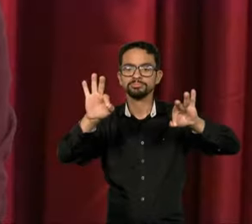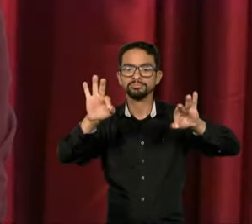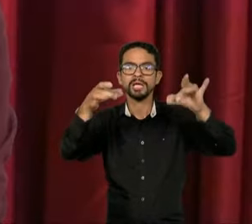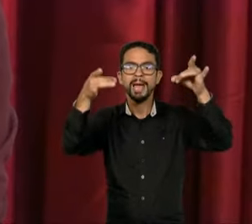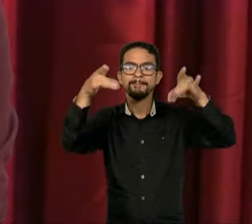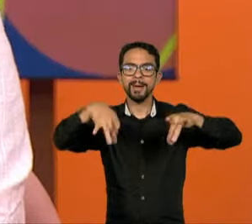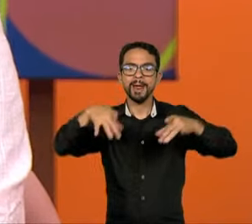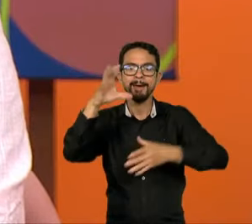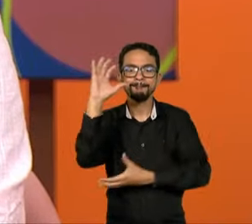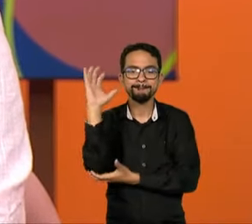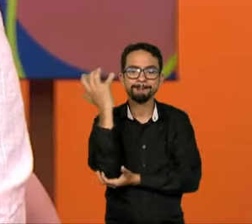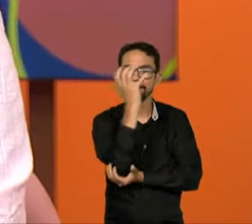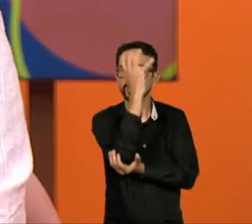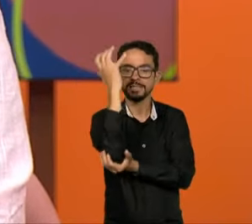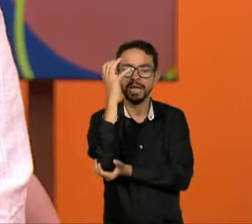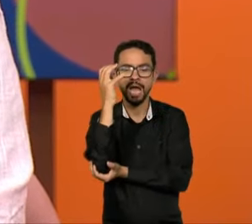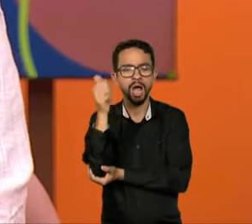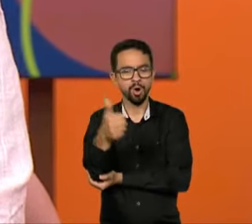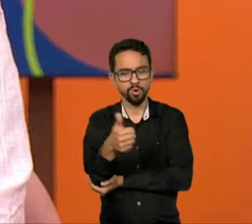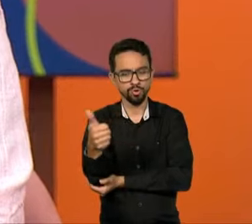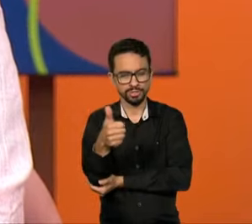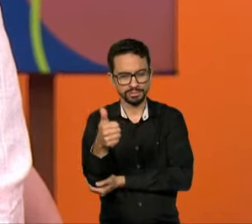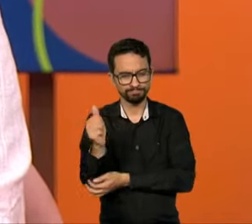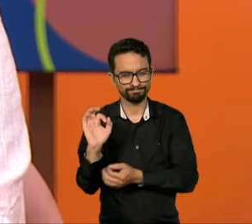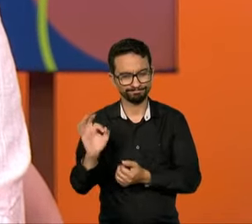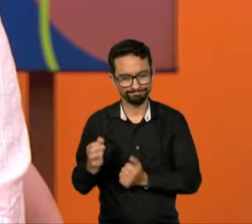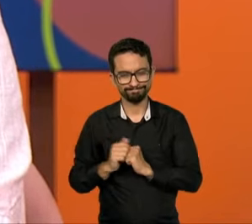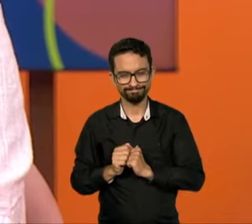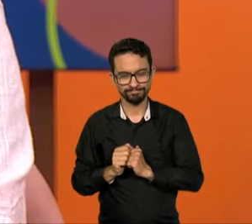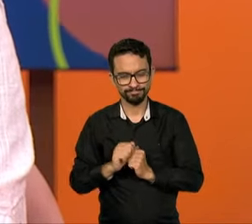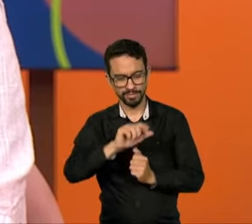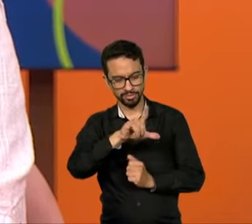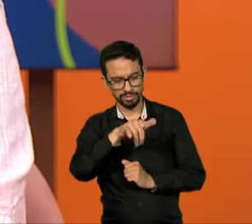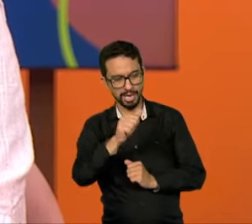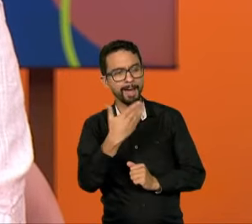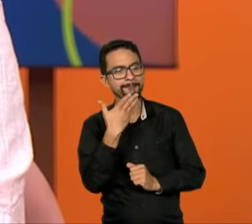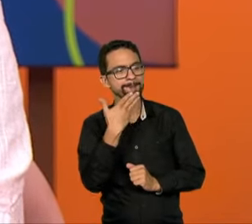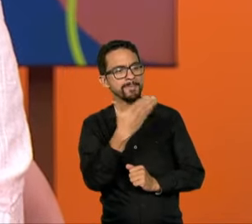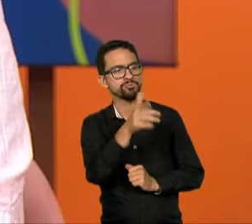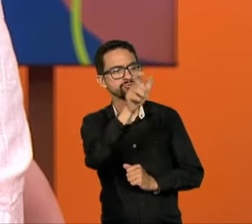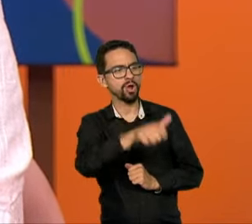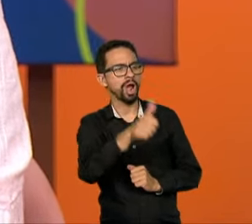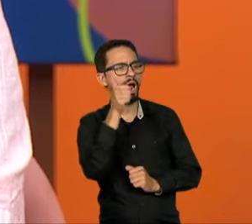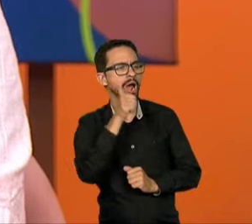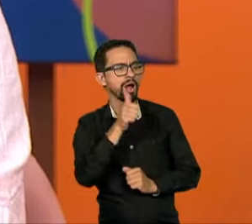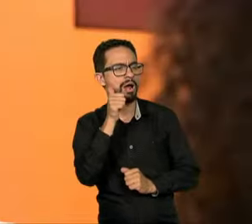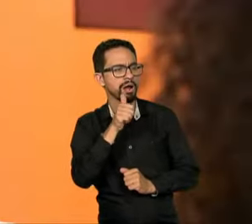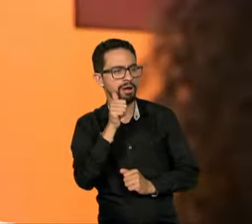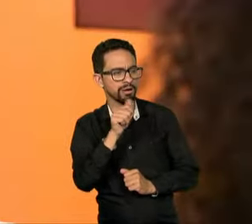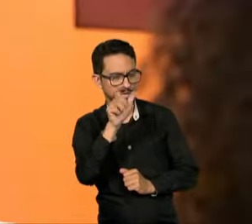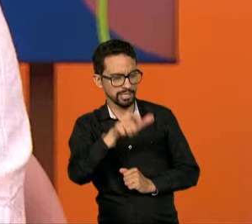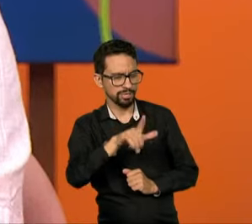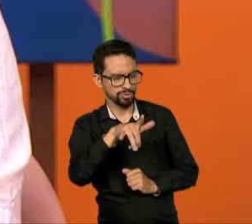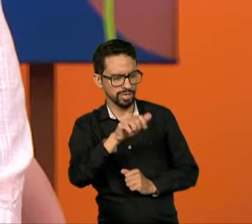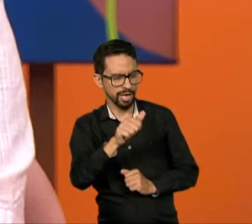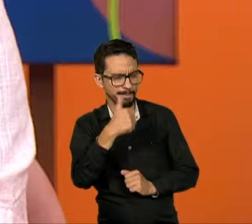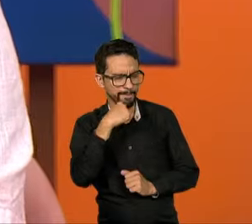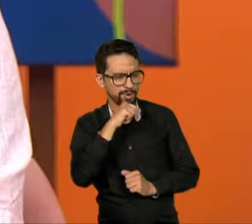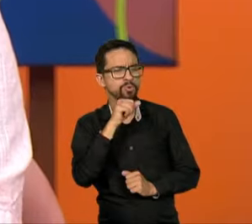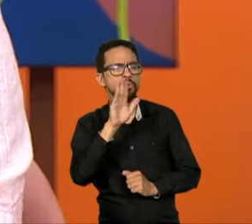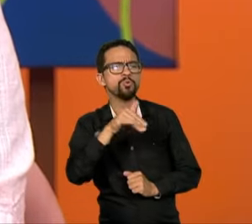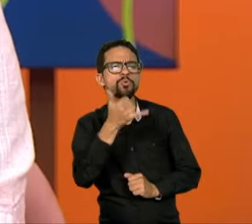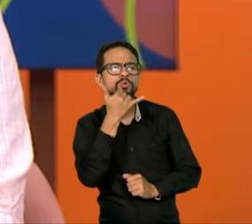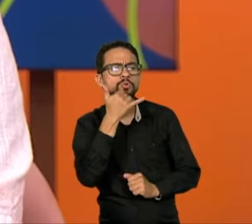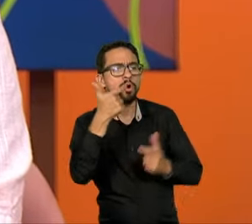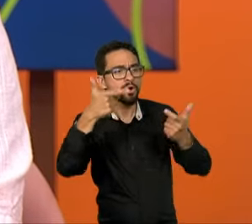11, pediram, acho que a Lucinha pediu para Dona Zoé Chagas, que era a mulher Lucinha, do governador. Lucinha, mãe do Cazuza. Pra, olha, será que arranja um